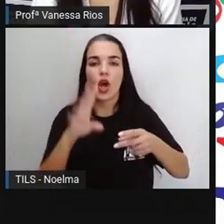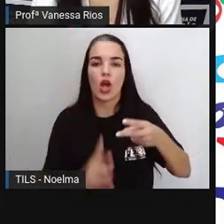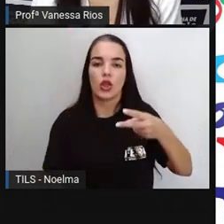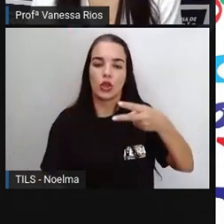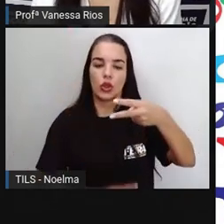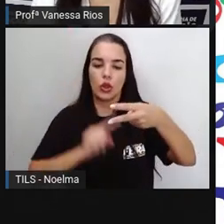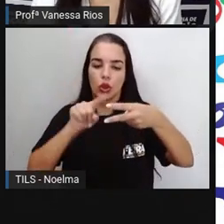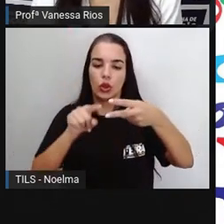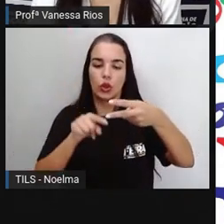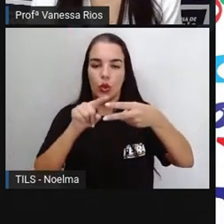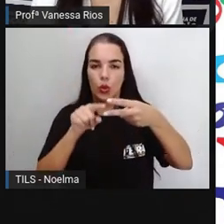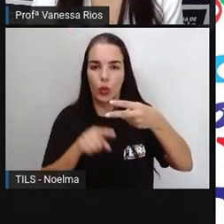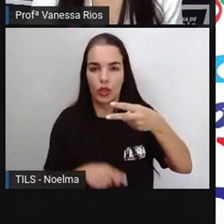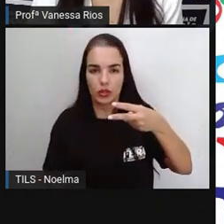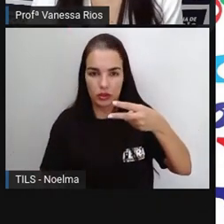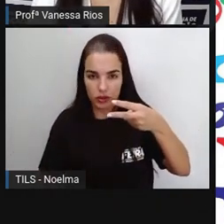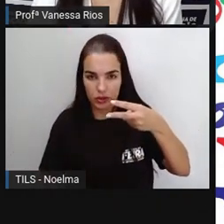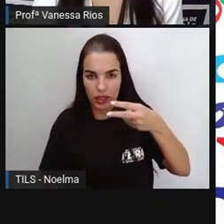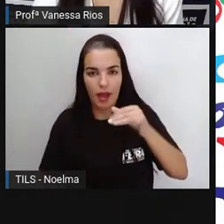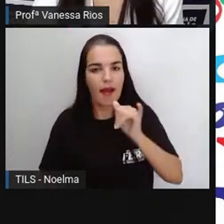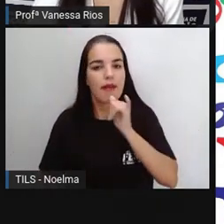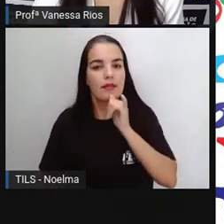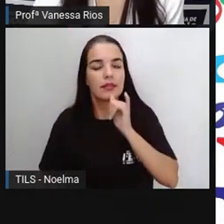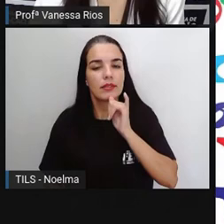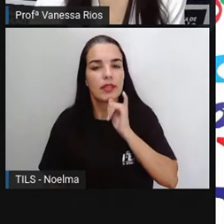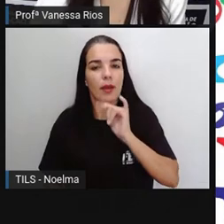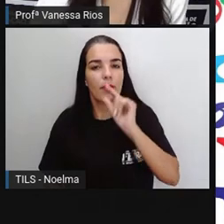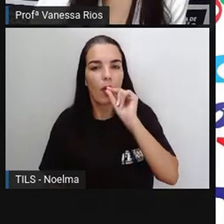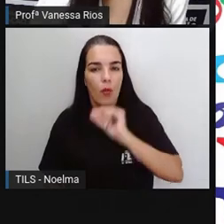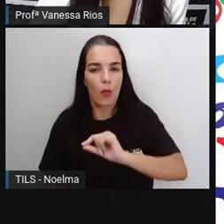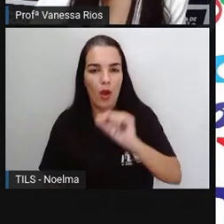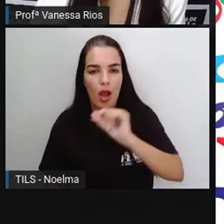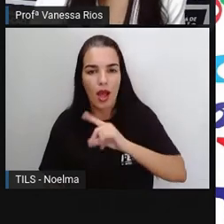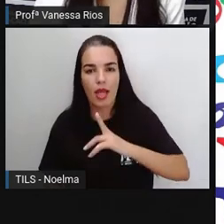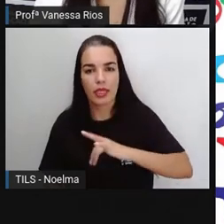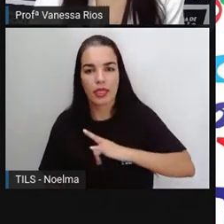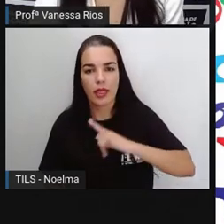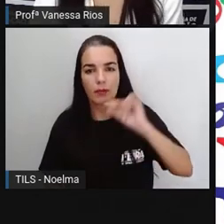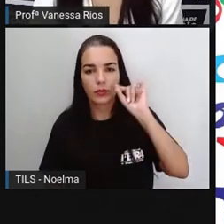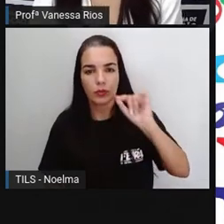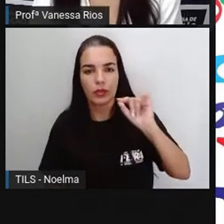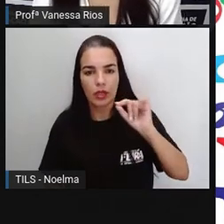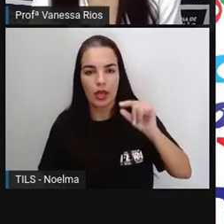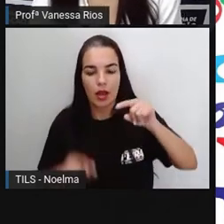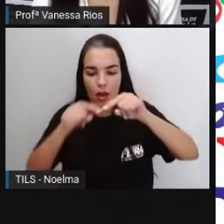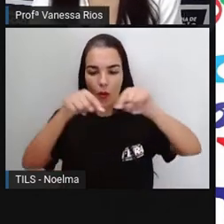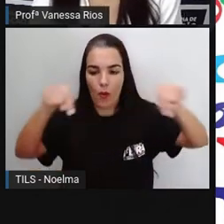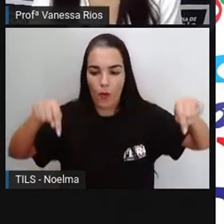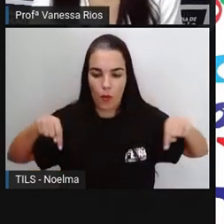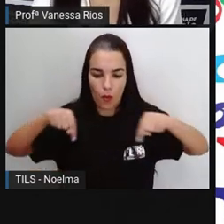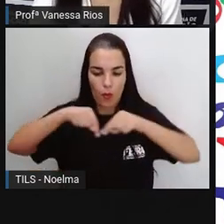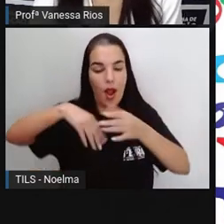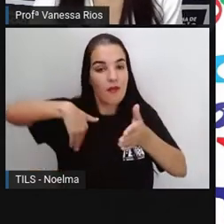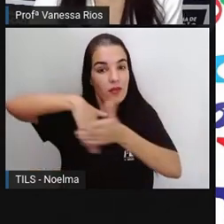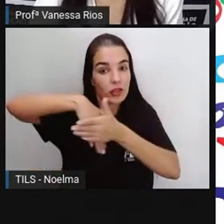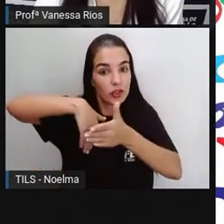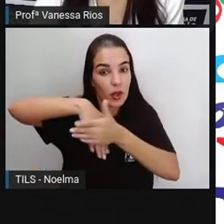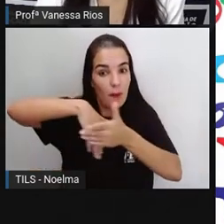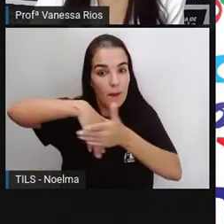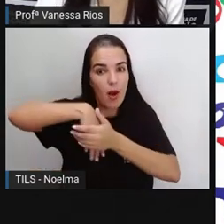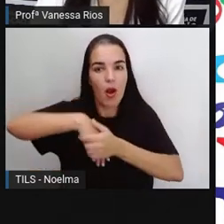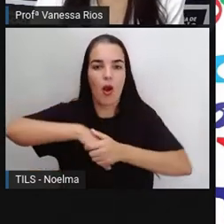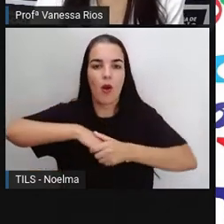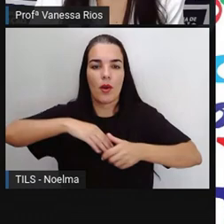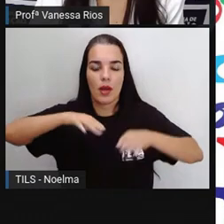sentidos diferentes. Como exemplo de formas bidimensionais, temos o campo de futebol, a superfície de